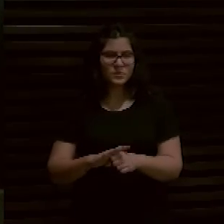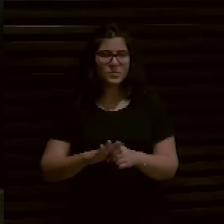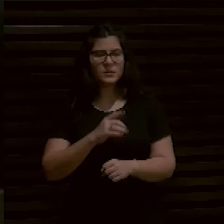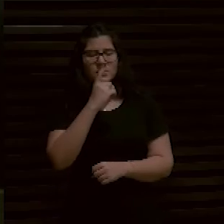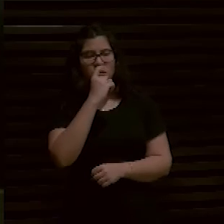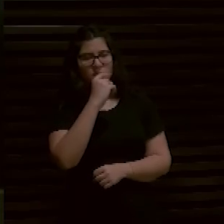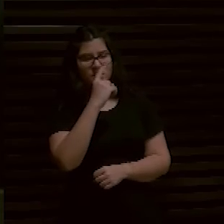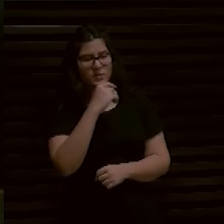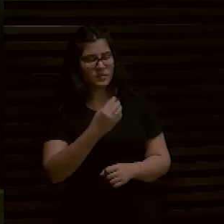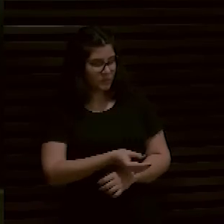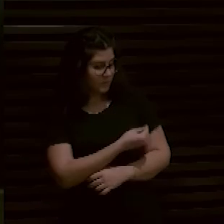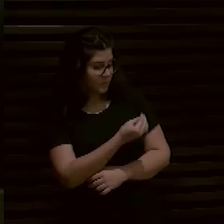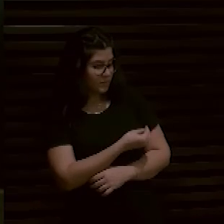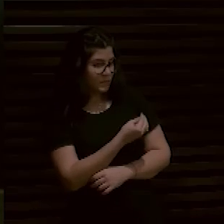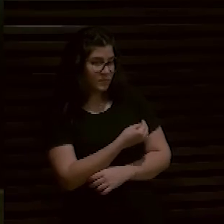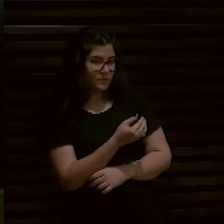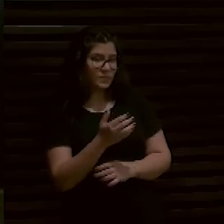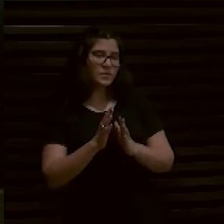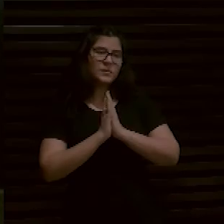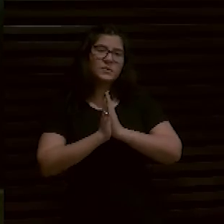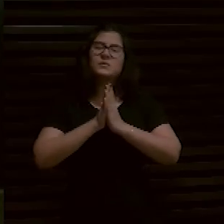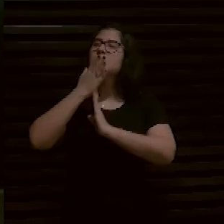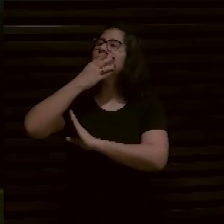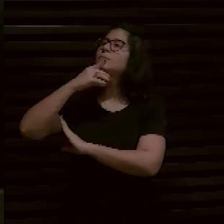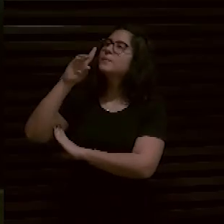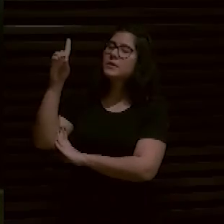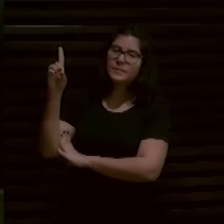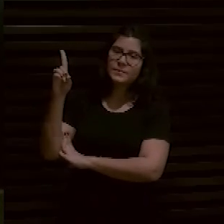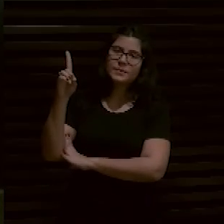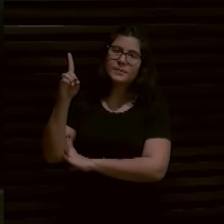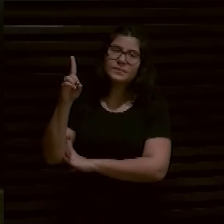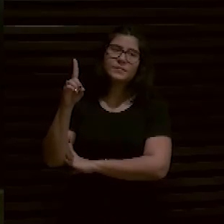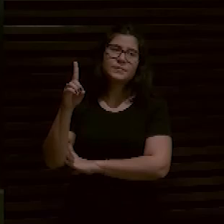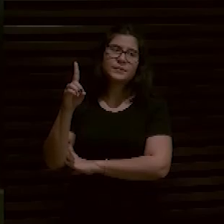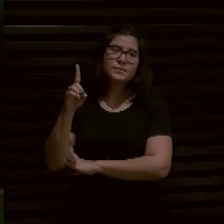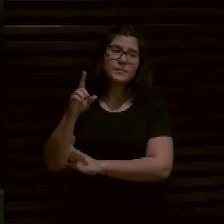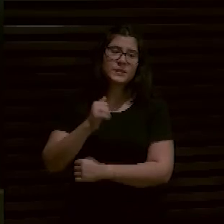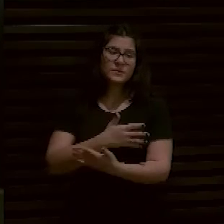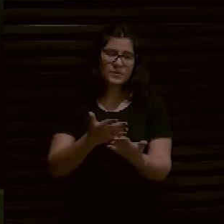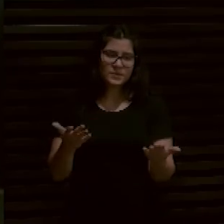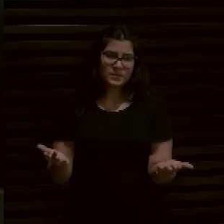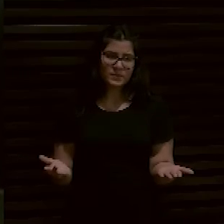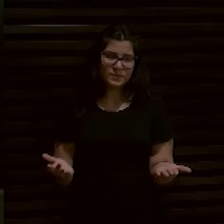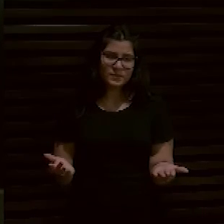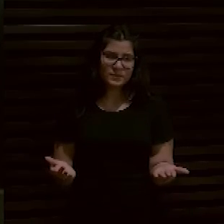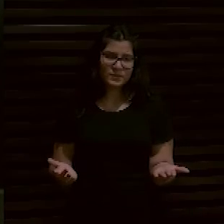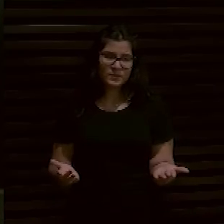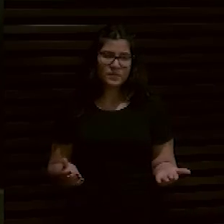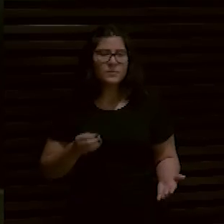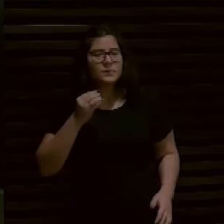a minha oração ao Pai é que você